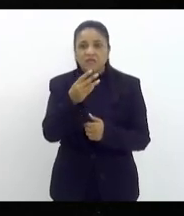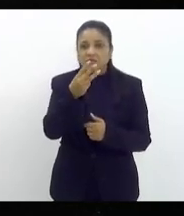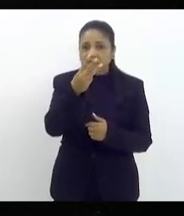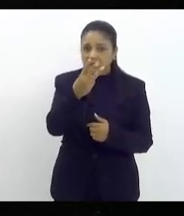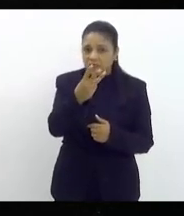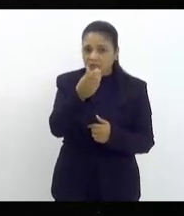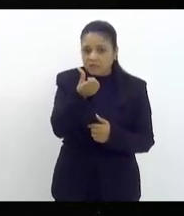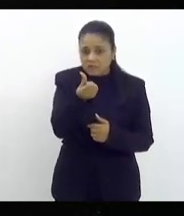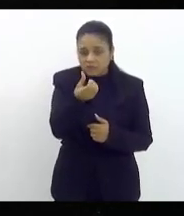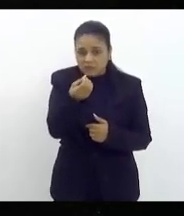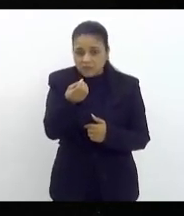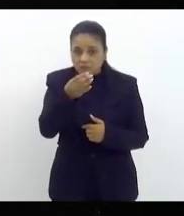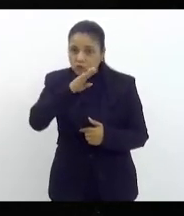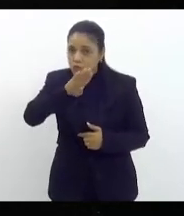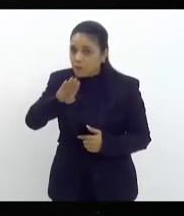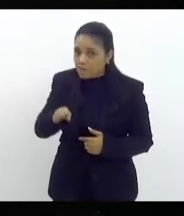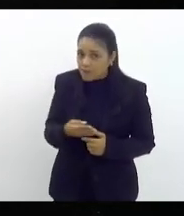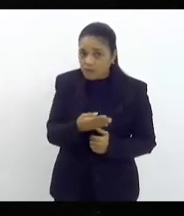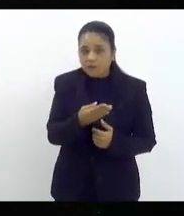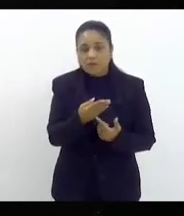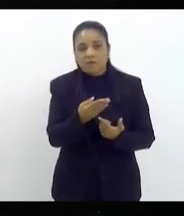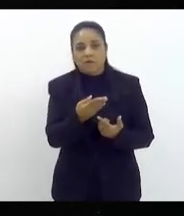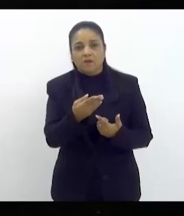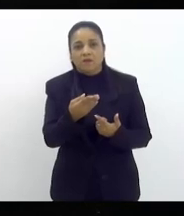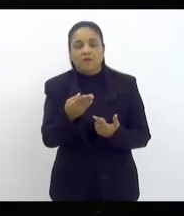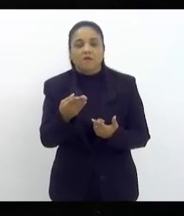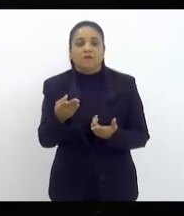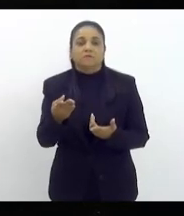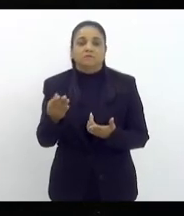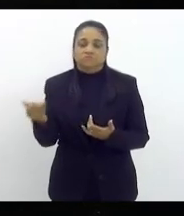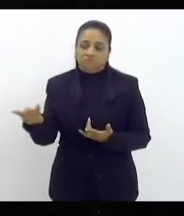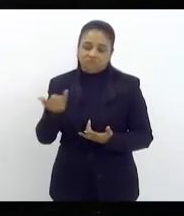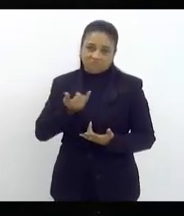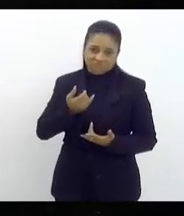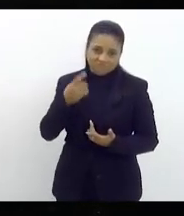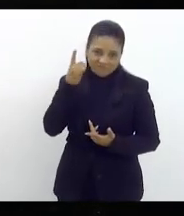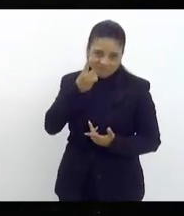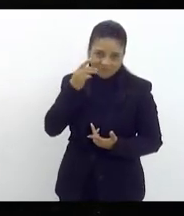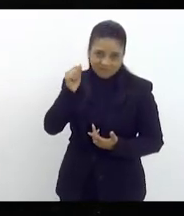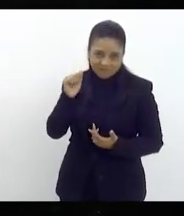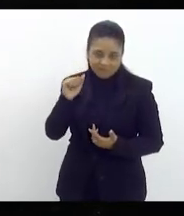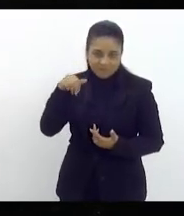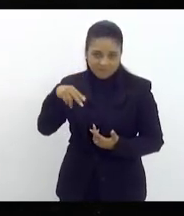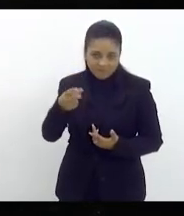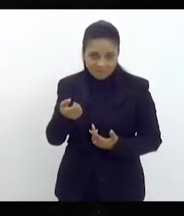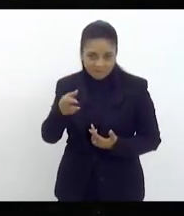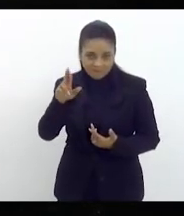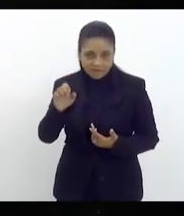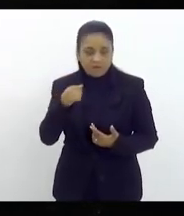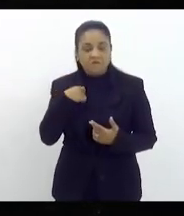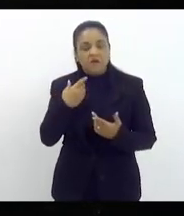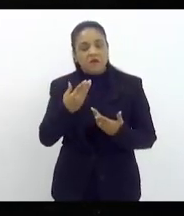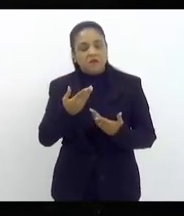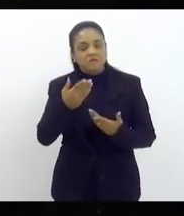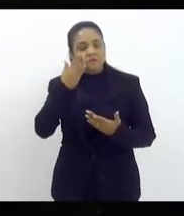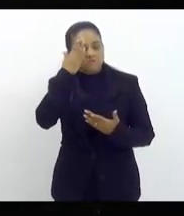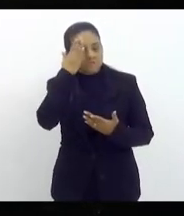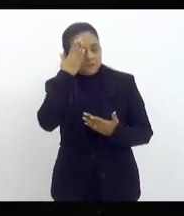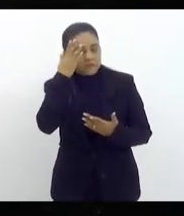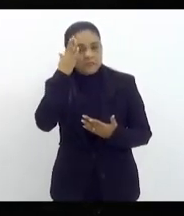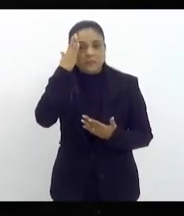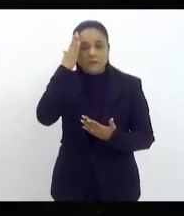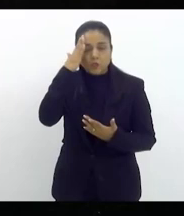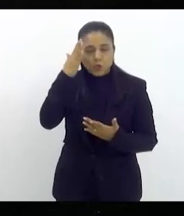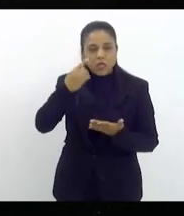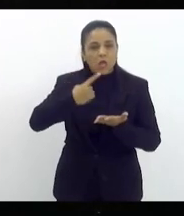segundo dito aqui pelo deputado André Correia, que vai nos levar a ter, não só sabedoria, serenidade, mas, sobretudo,